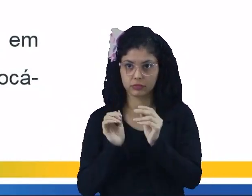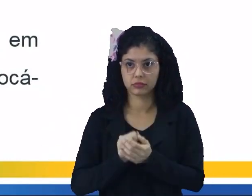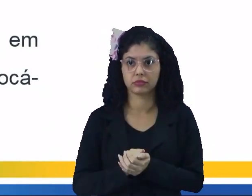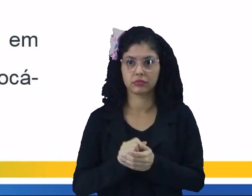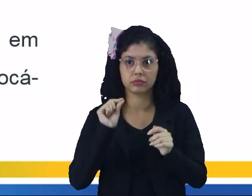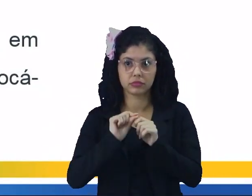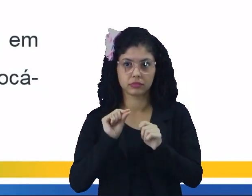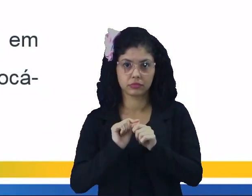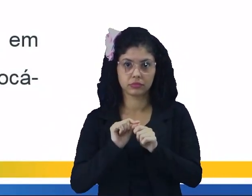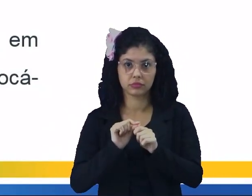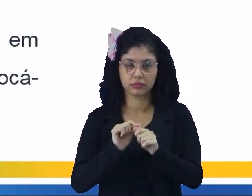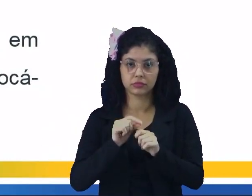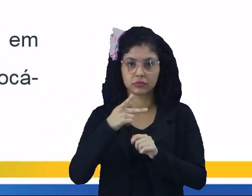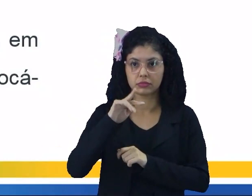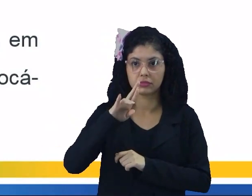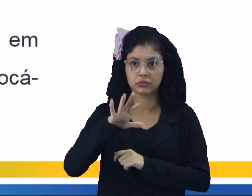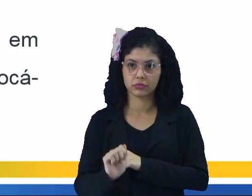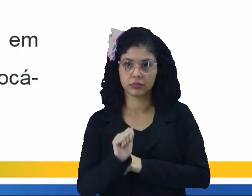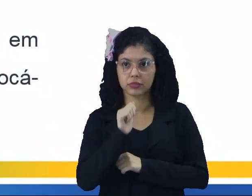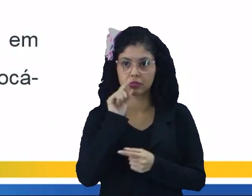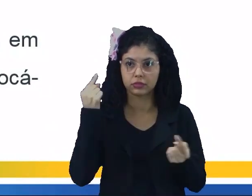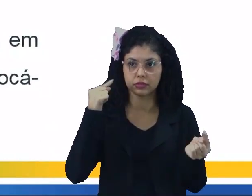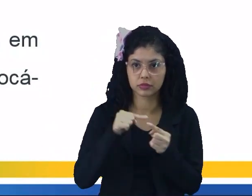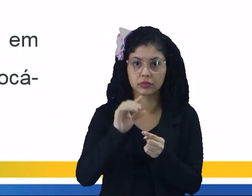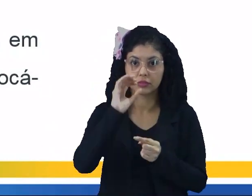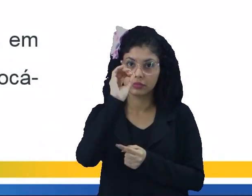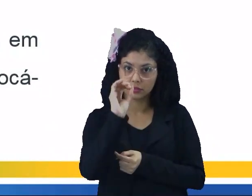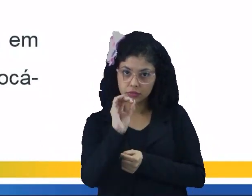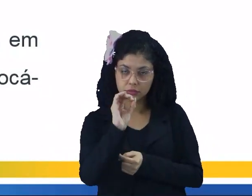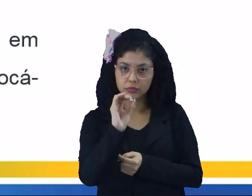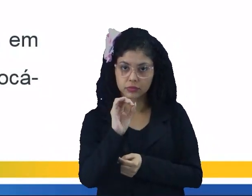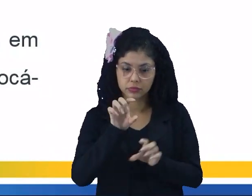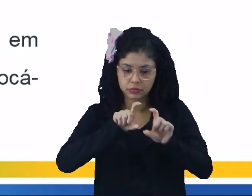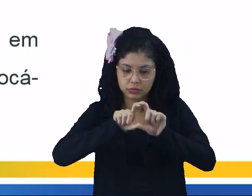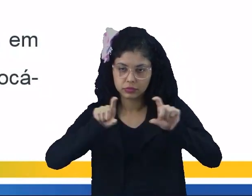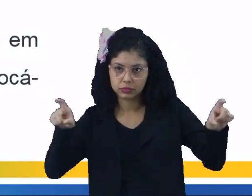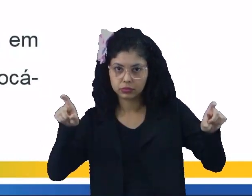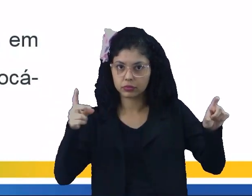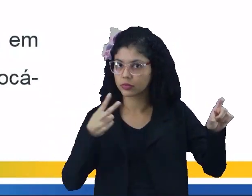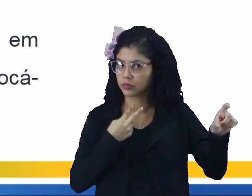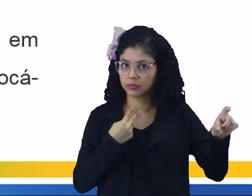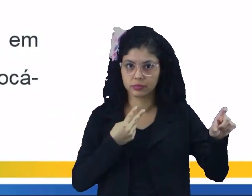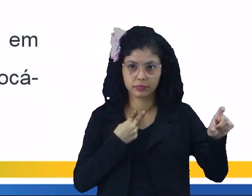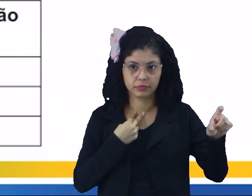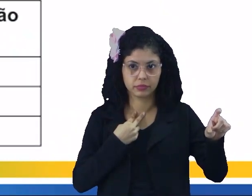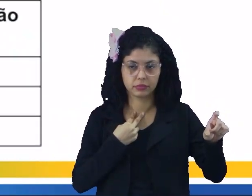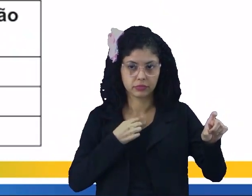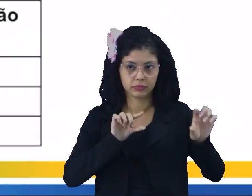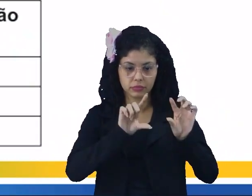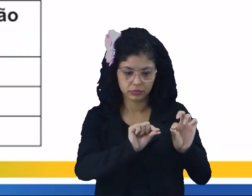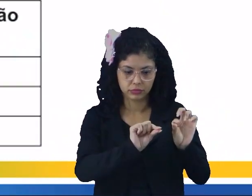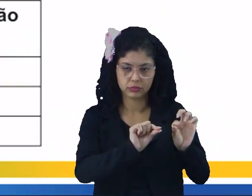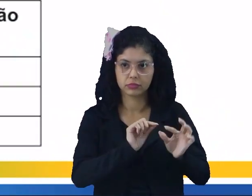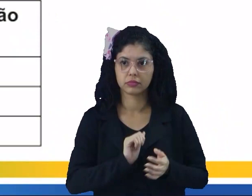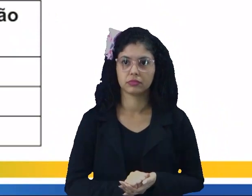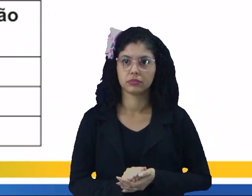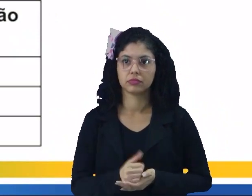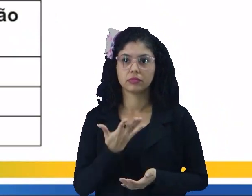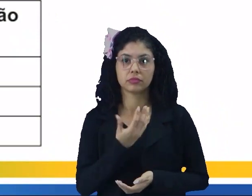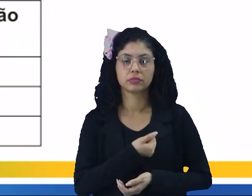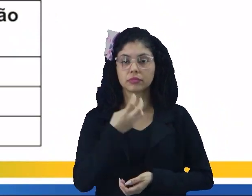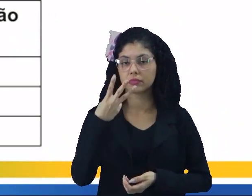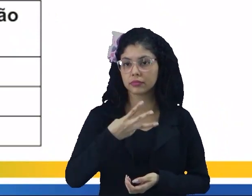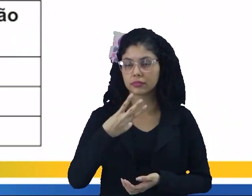em forma de pinça, próximos do zero da régua, sem tocá-la. E